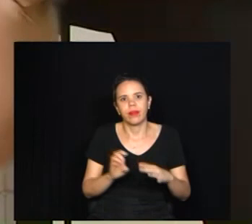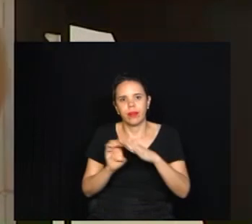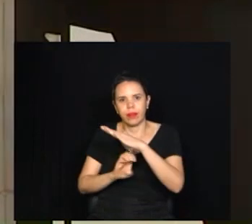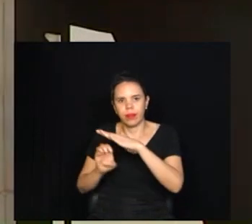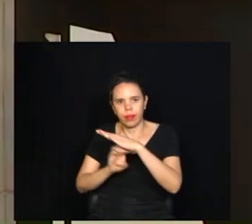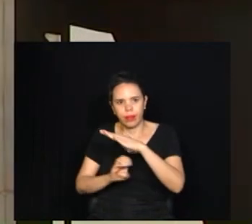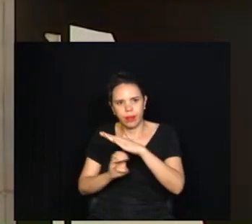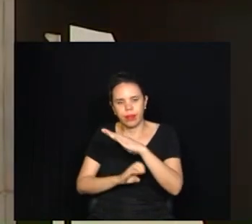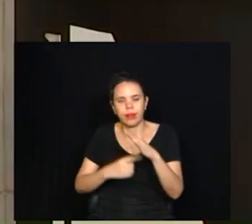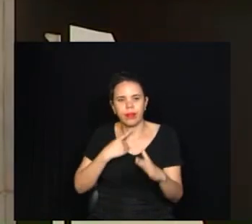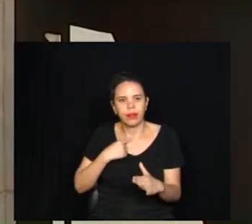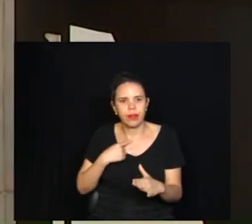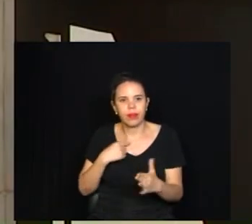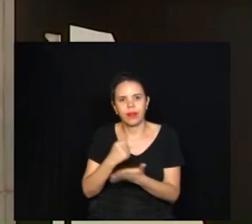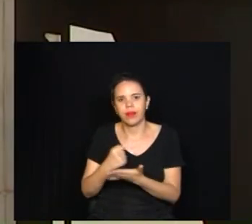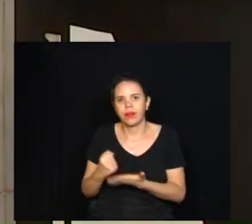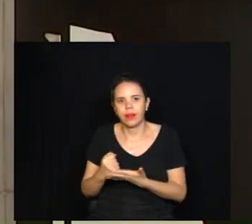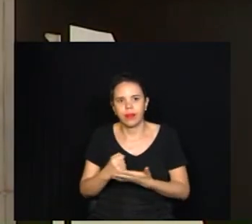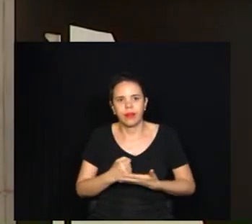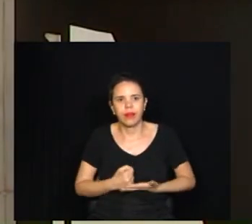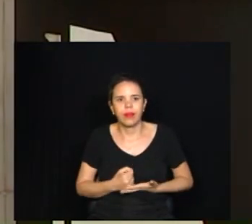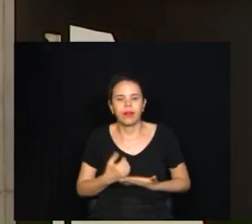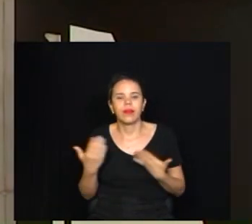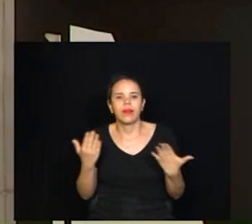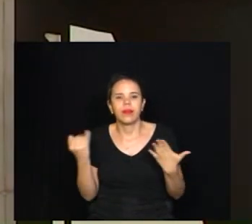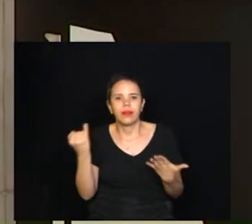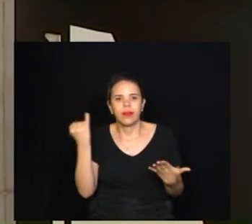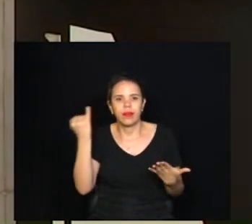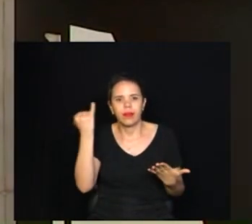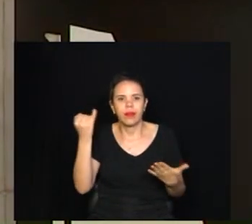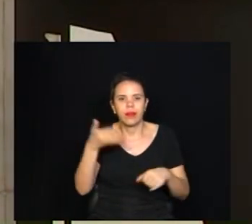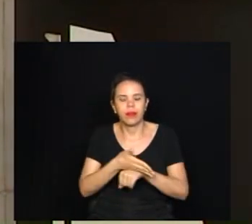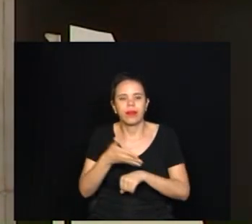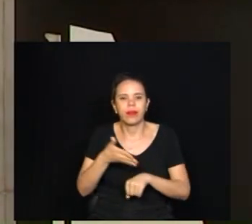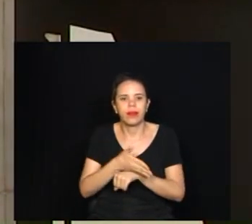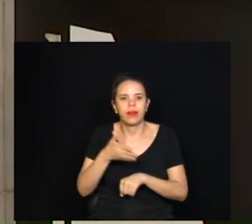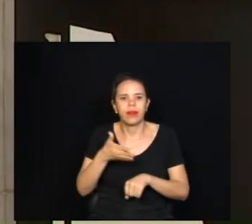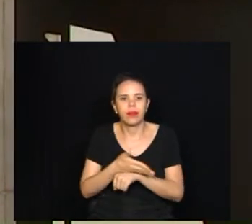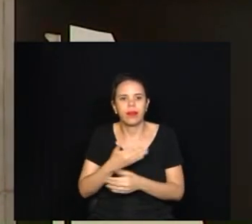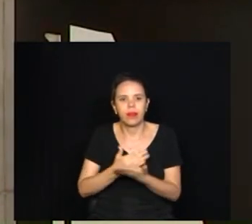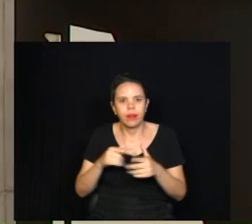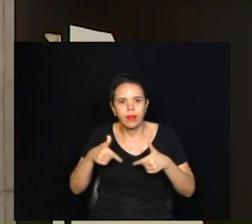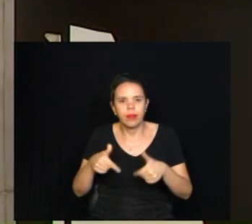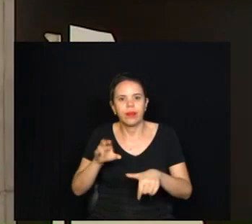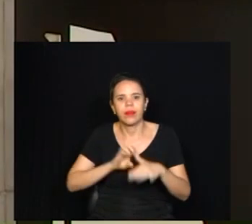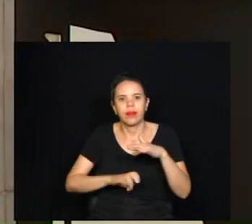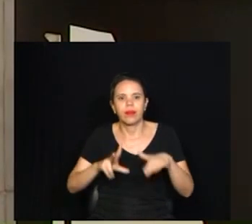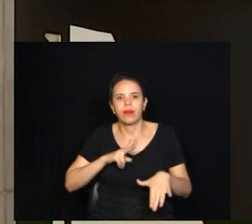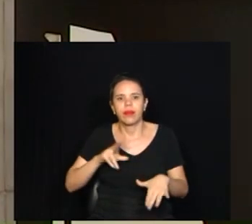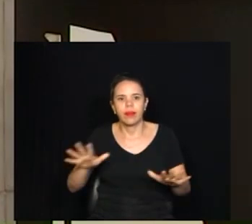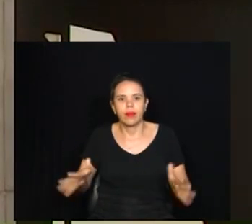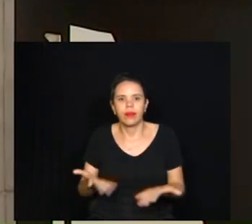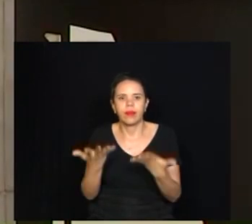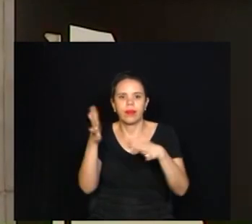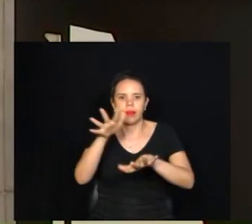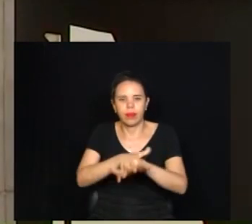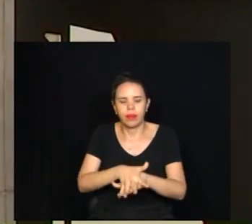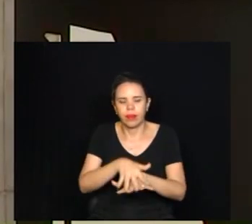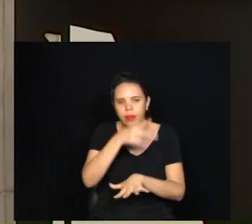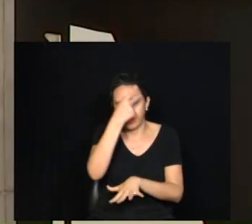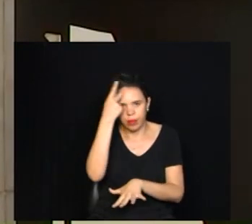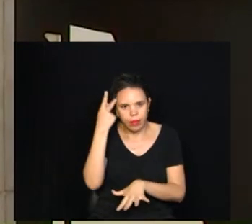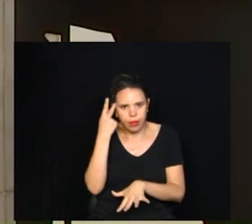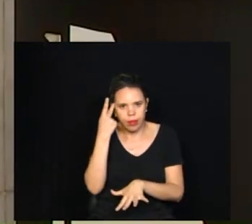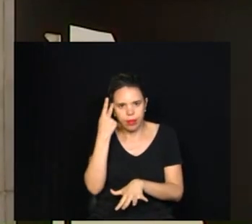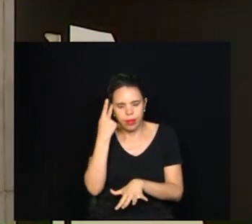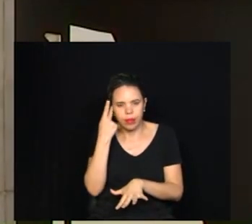empresas que desejam fazer essa contratação. Bom, qual a importância da participação da iniciativa privada para promover a inclusão dessas